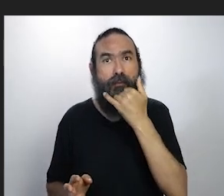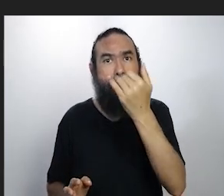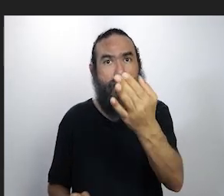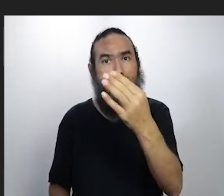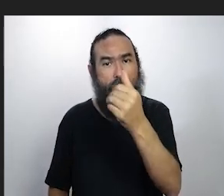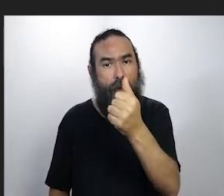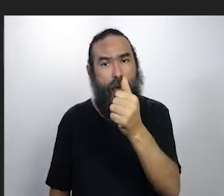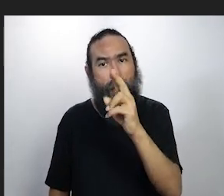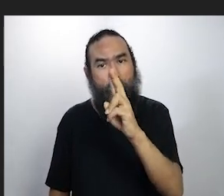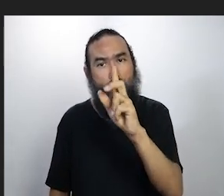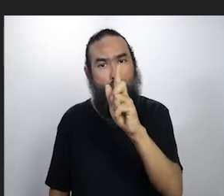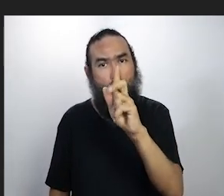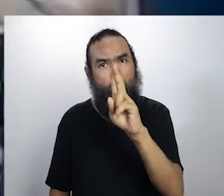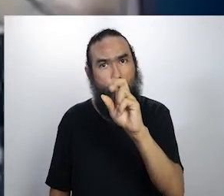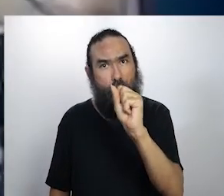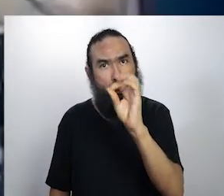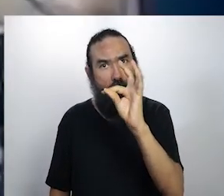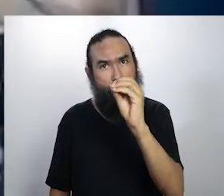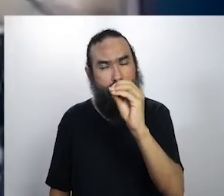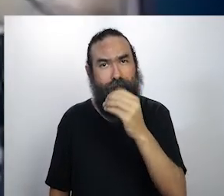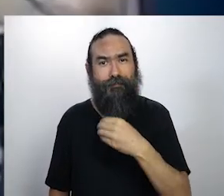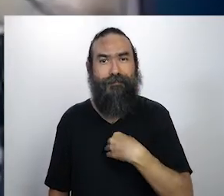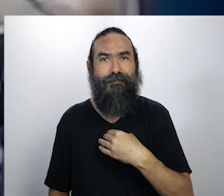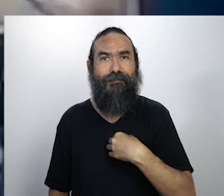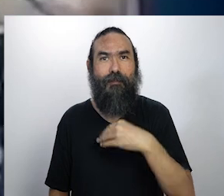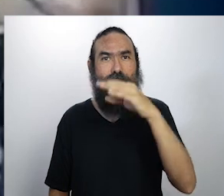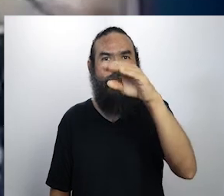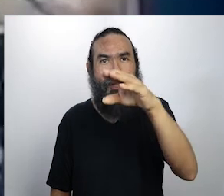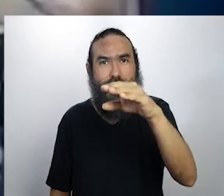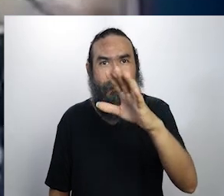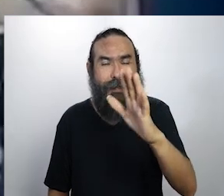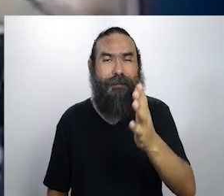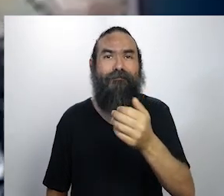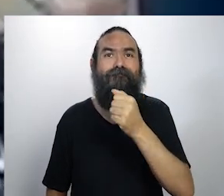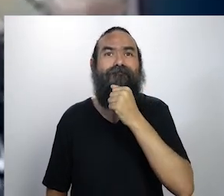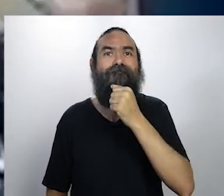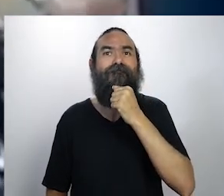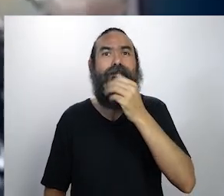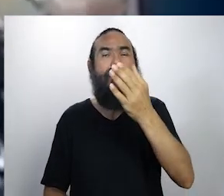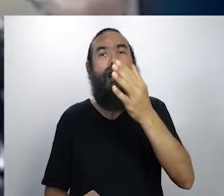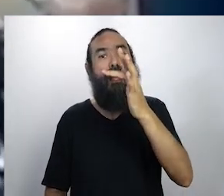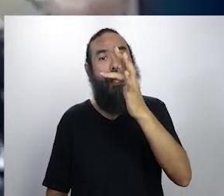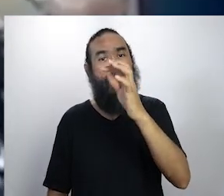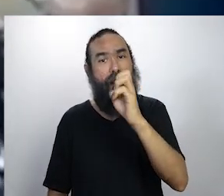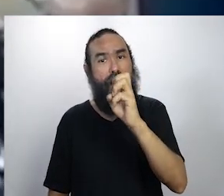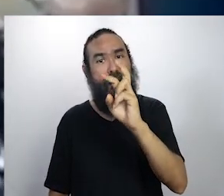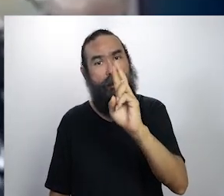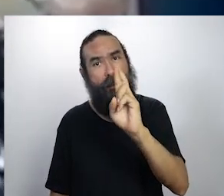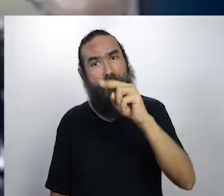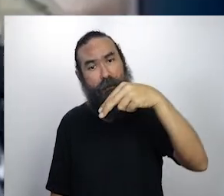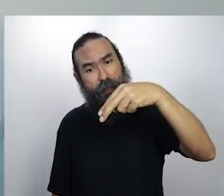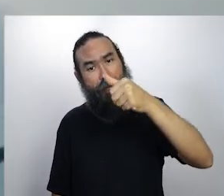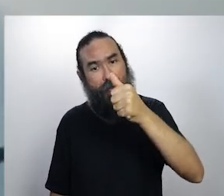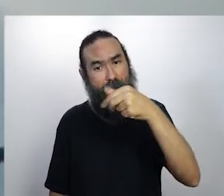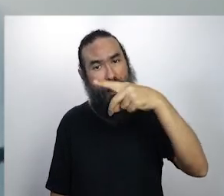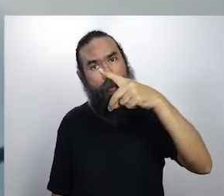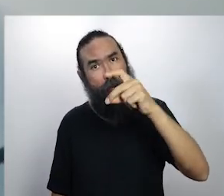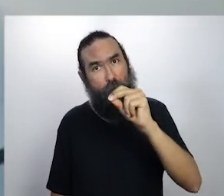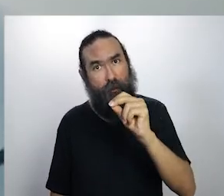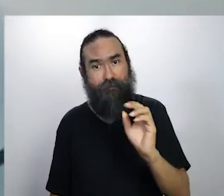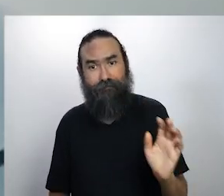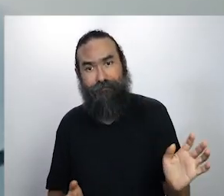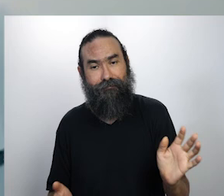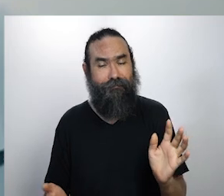Desculpe, então, Augusto, que eu chamei você antes de ouvir a resposta de Fernando. Então, a gente ouviu